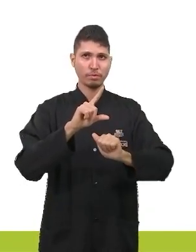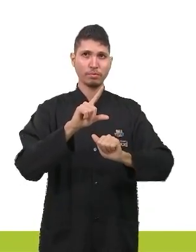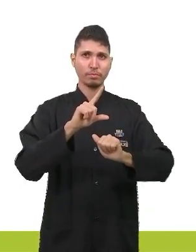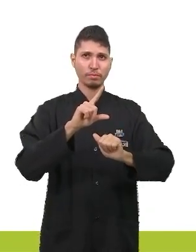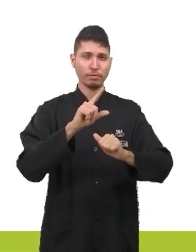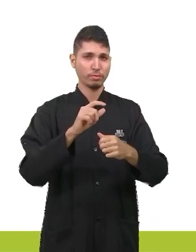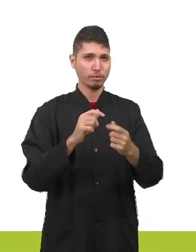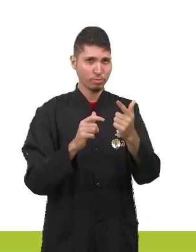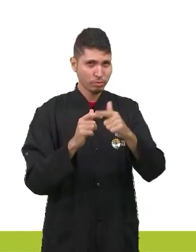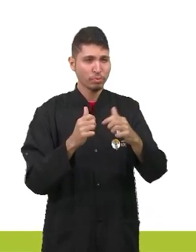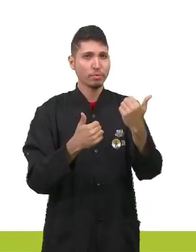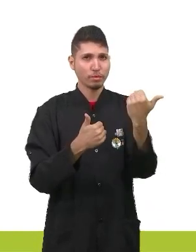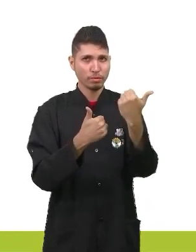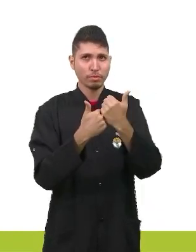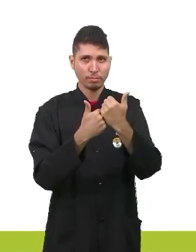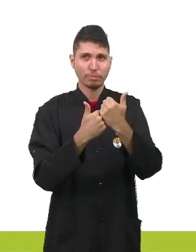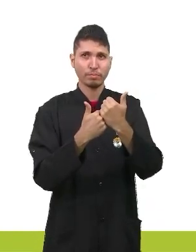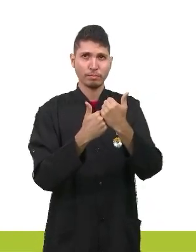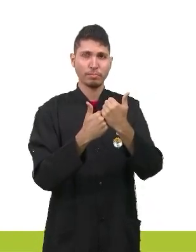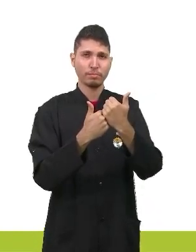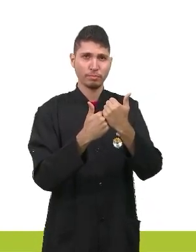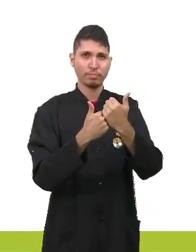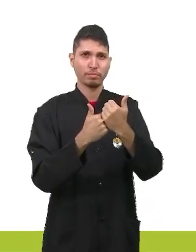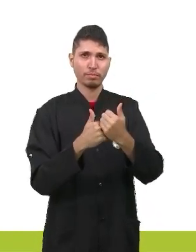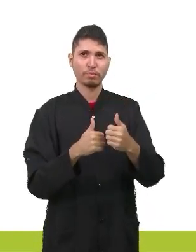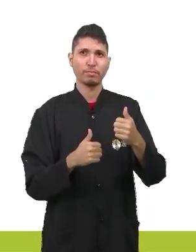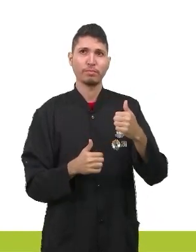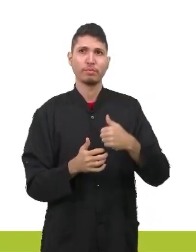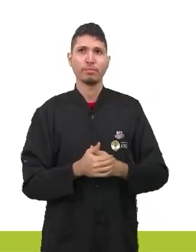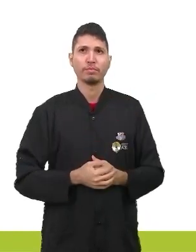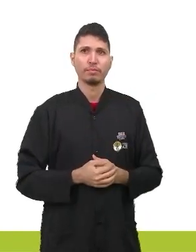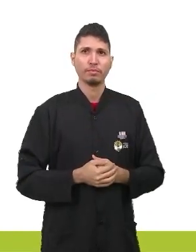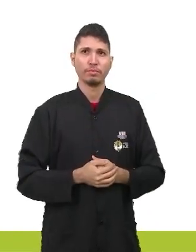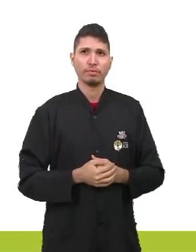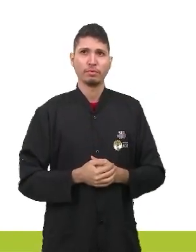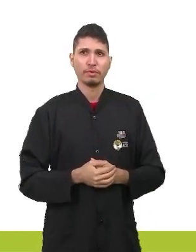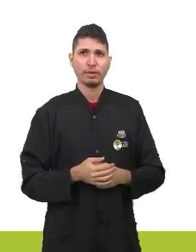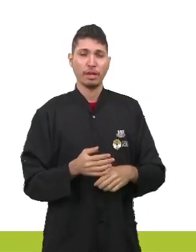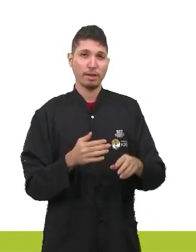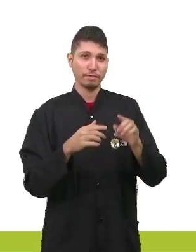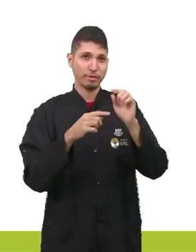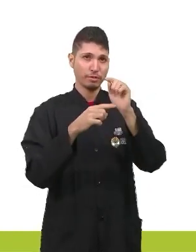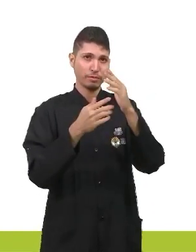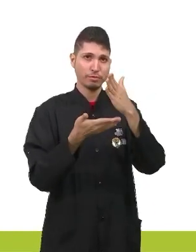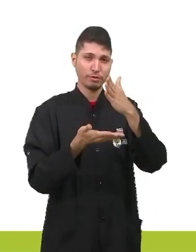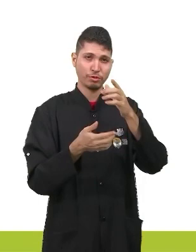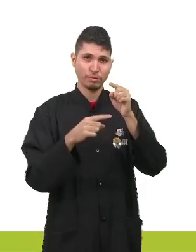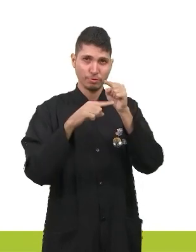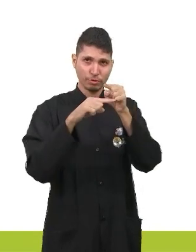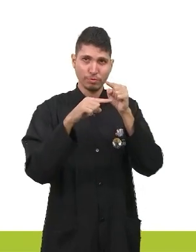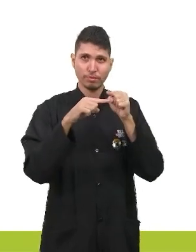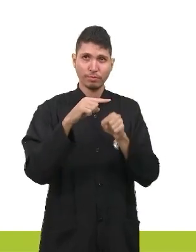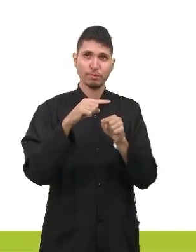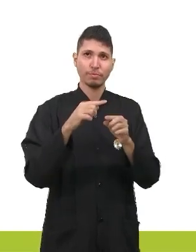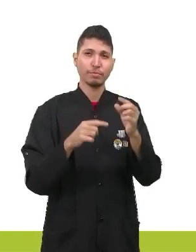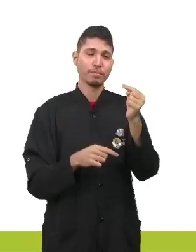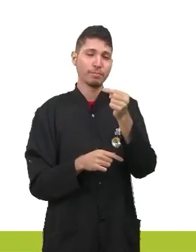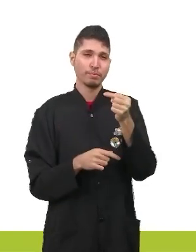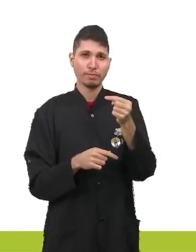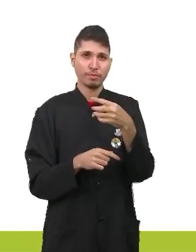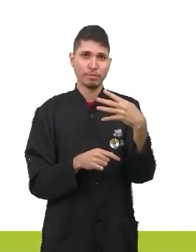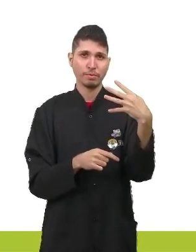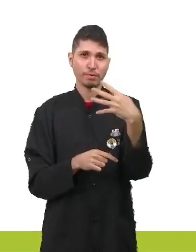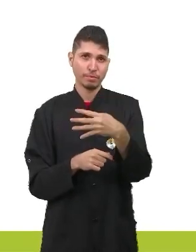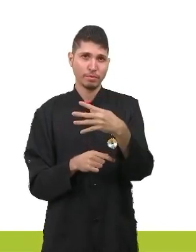substituição. O delta, se você calcular, vai dar 16, menos a fórmula, divide aqui 16 por 4, vai dar menos 4. Logo, o vértice da